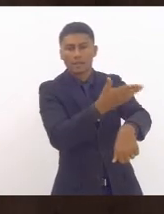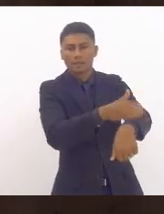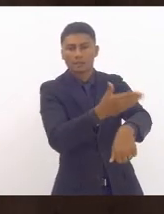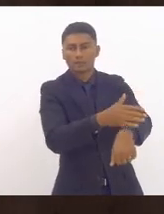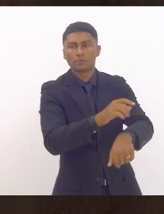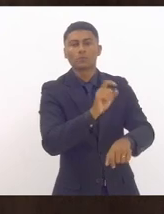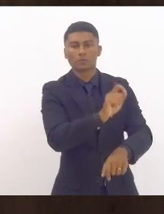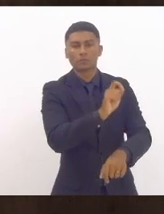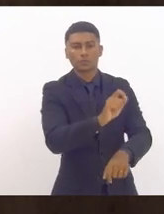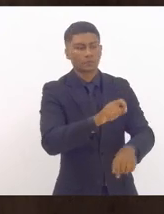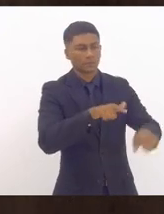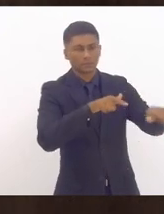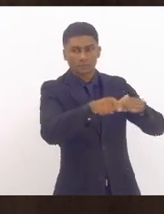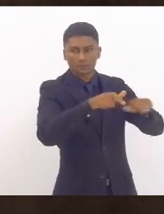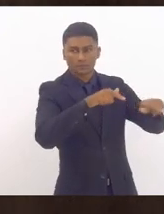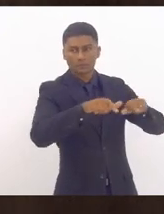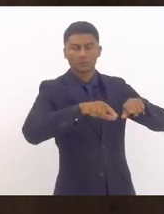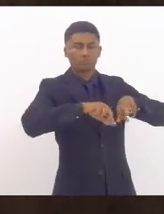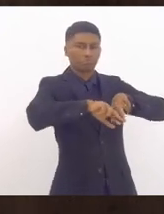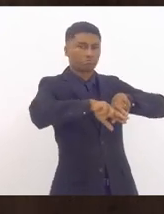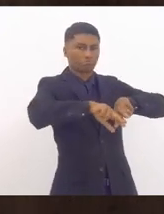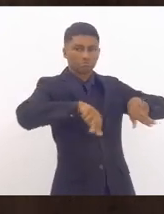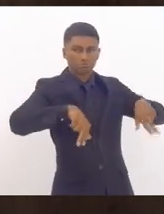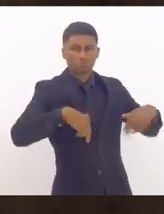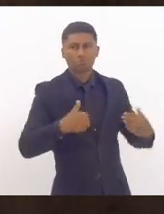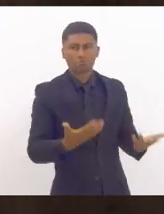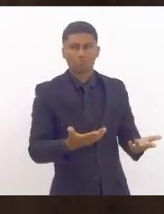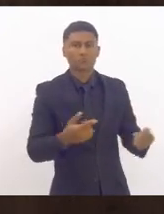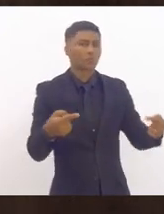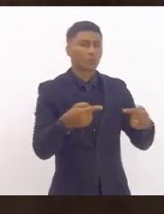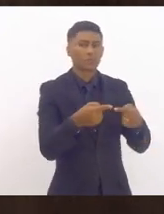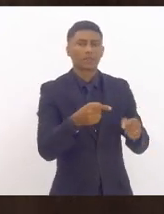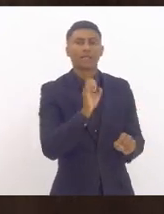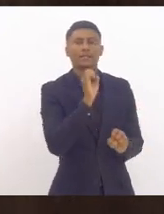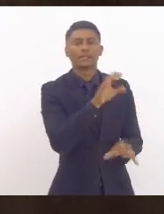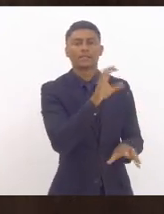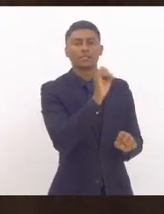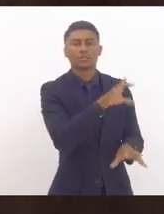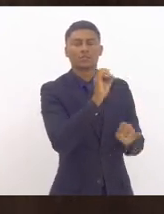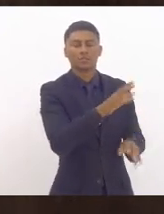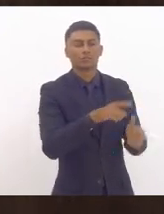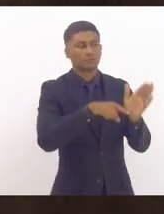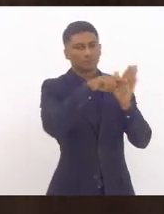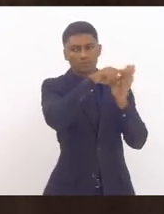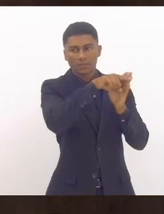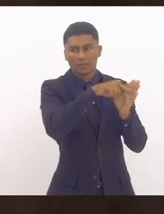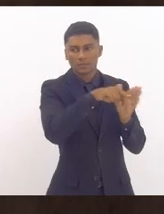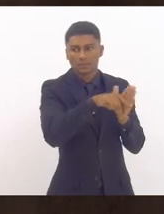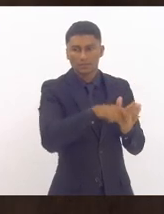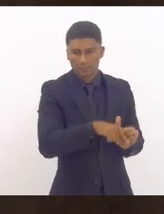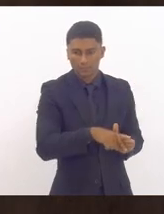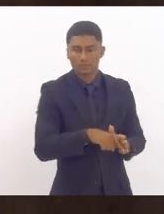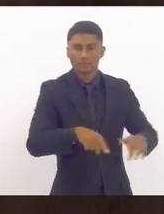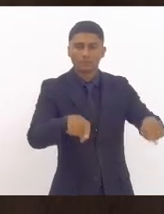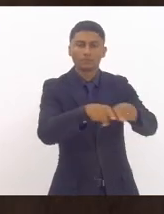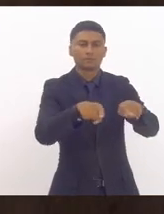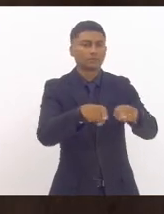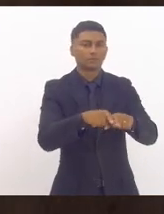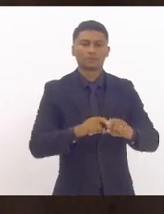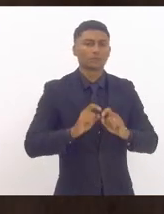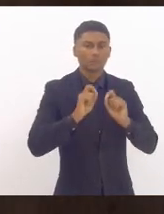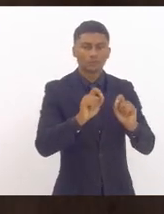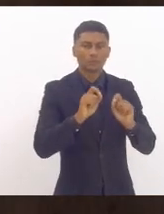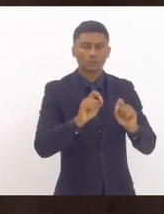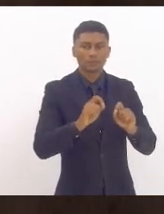em serviço, abrangendo ensino, pesquisa e extensão, bem como o